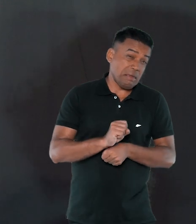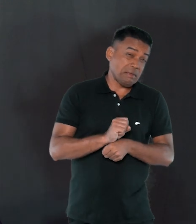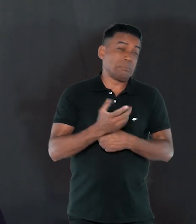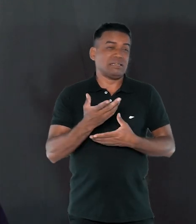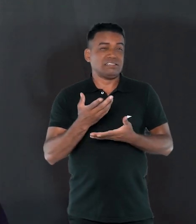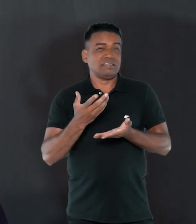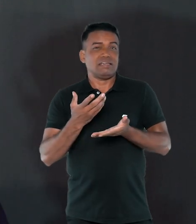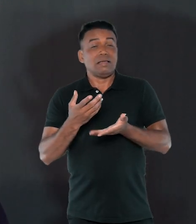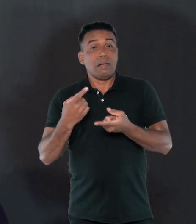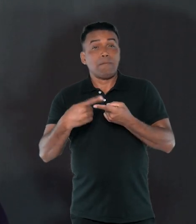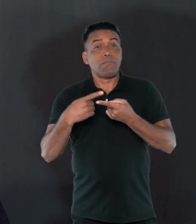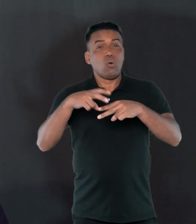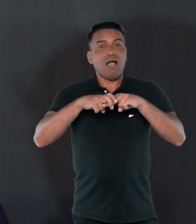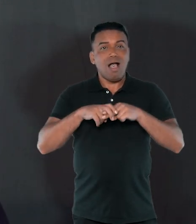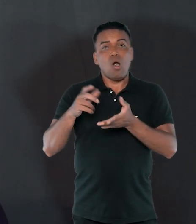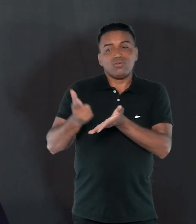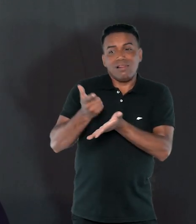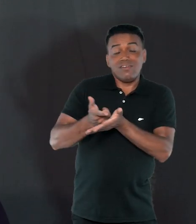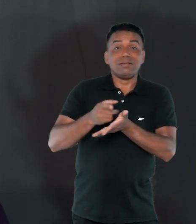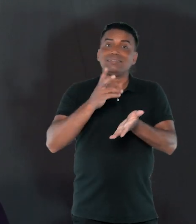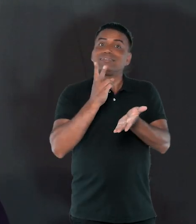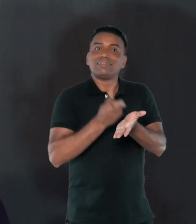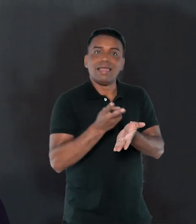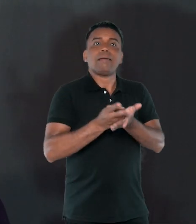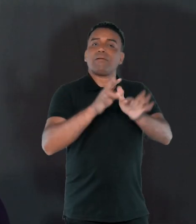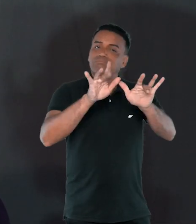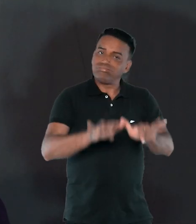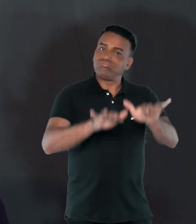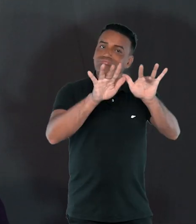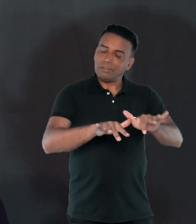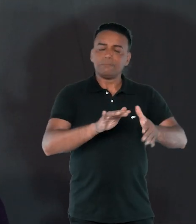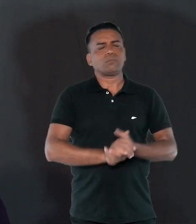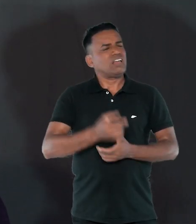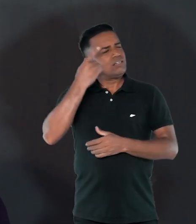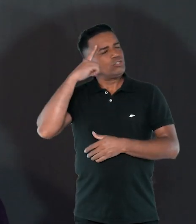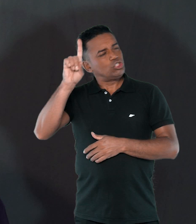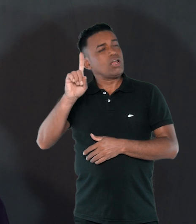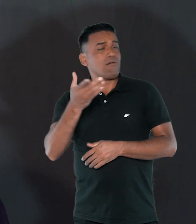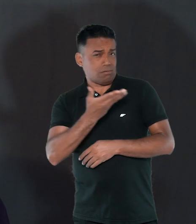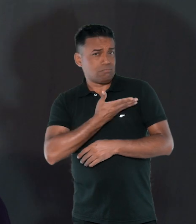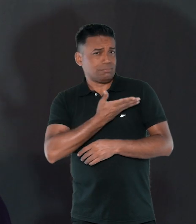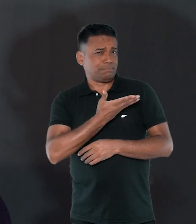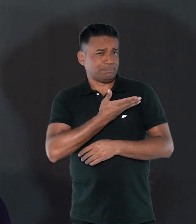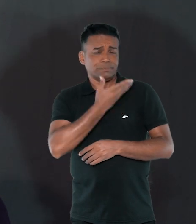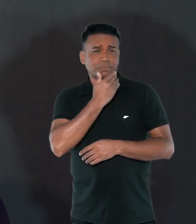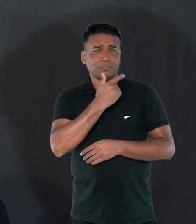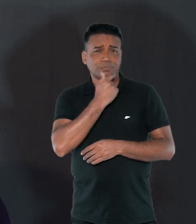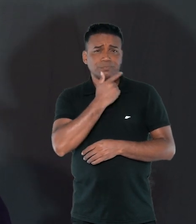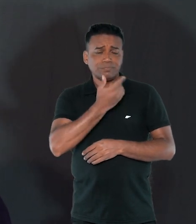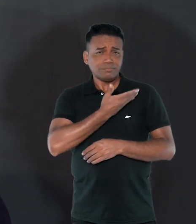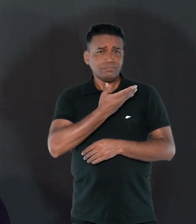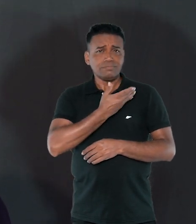ele em função do livro, mas sempre escrevendo. E um dia, um colega,